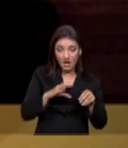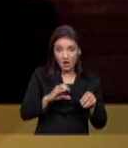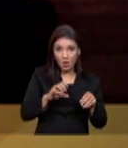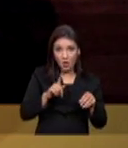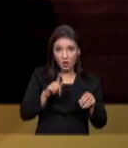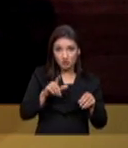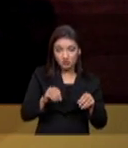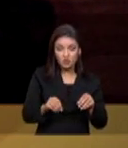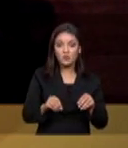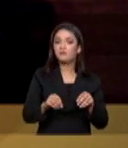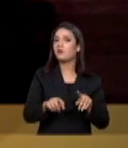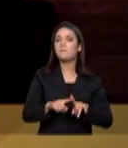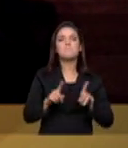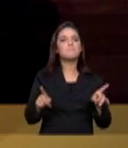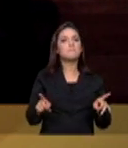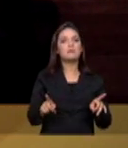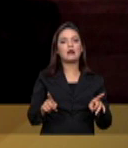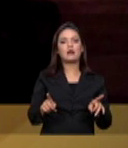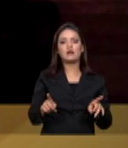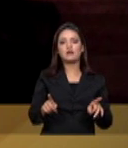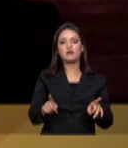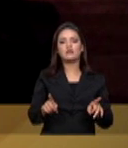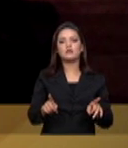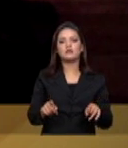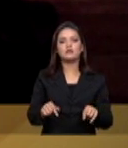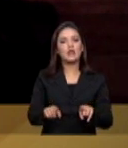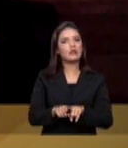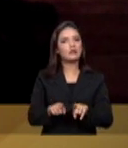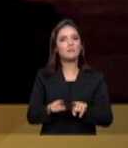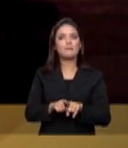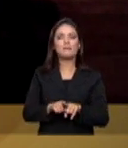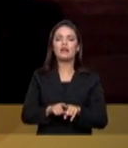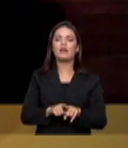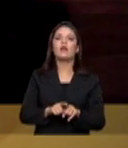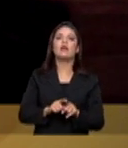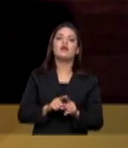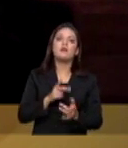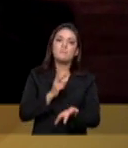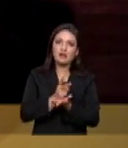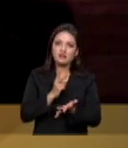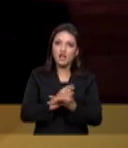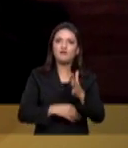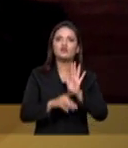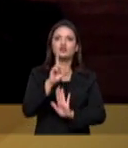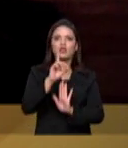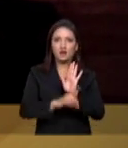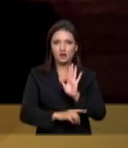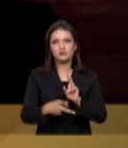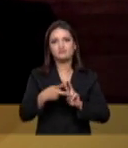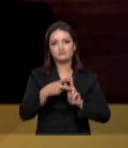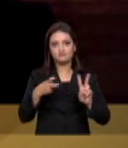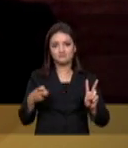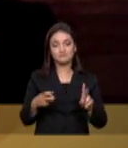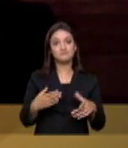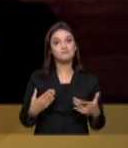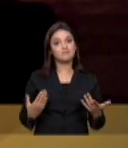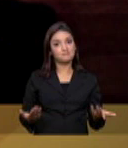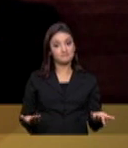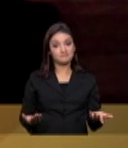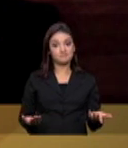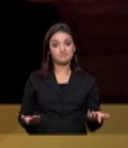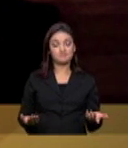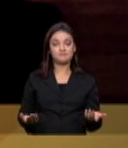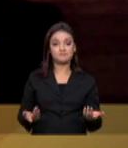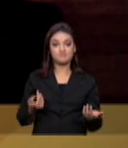passando convivência indígena sobre a terra se ocupar para tanto Basta ver que o referido